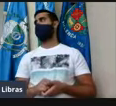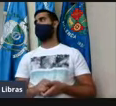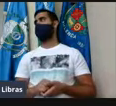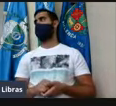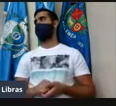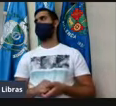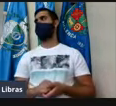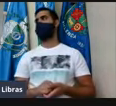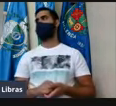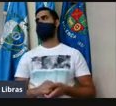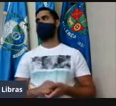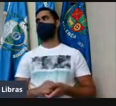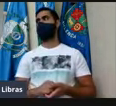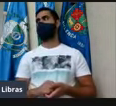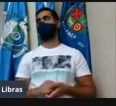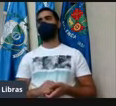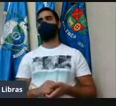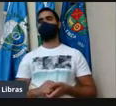Eu também